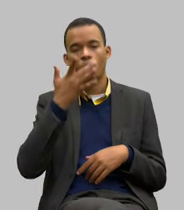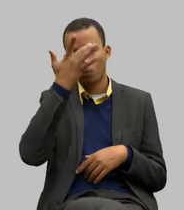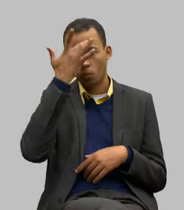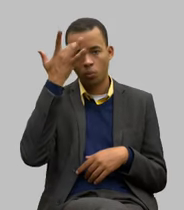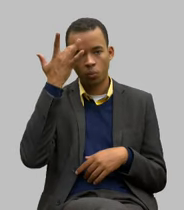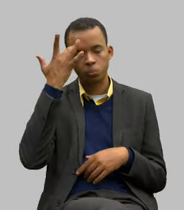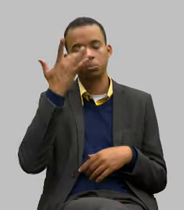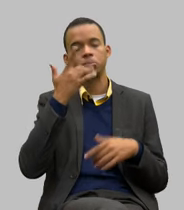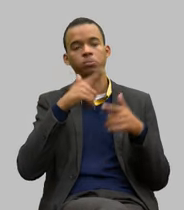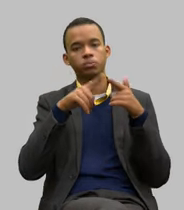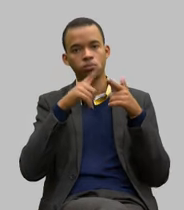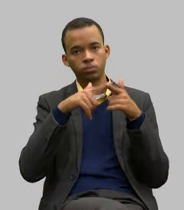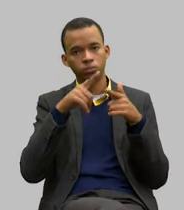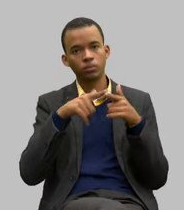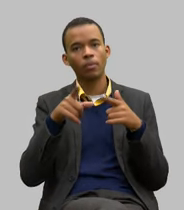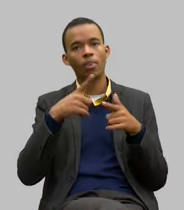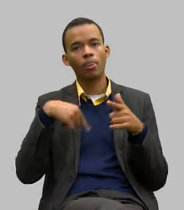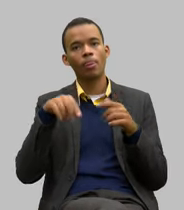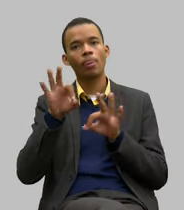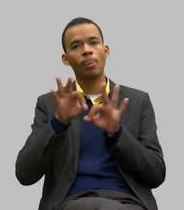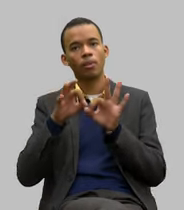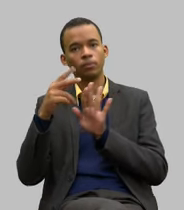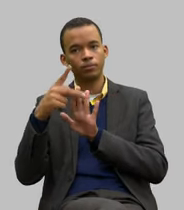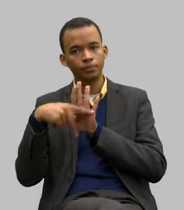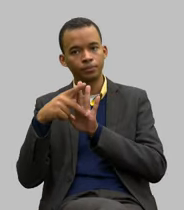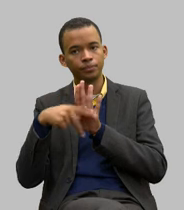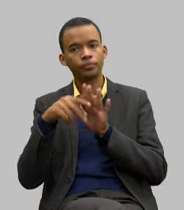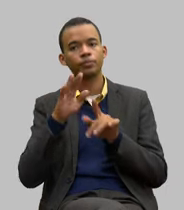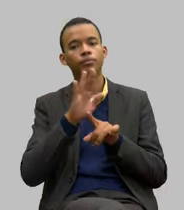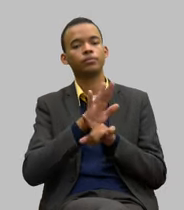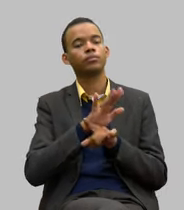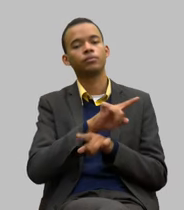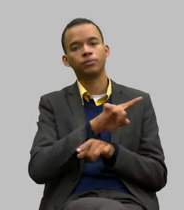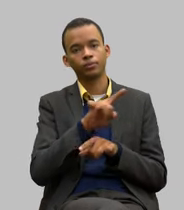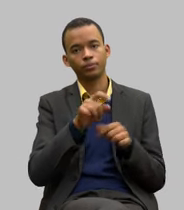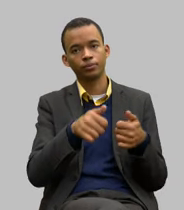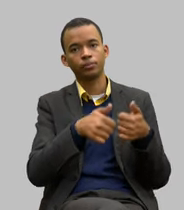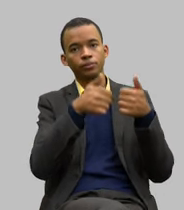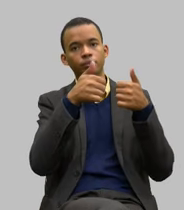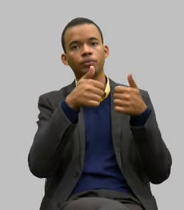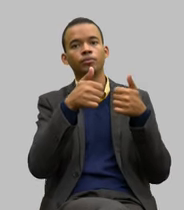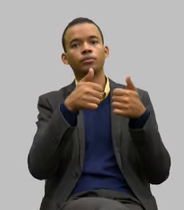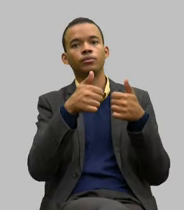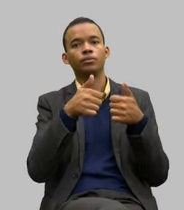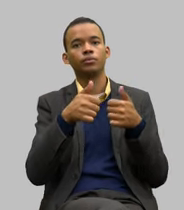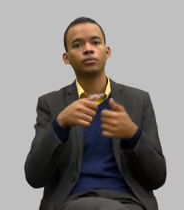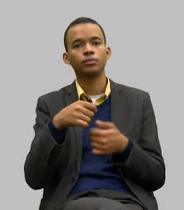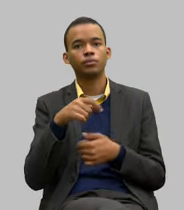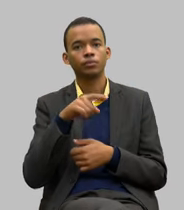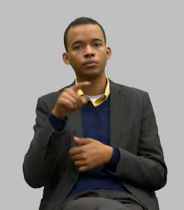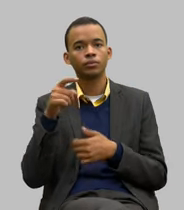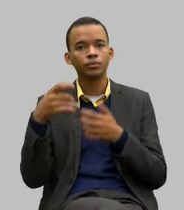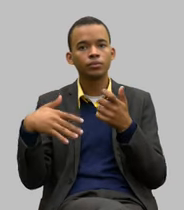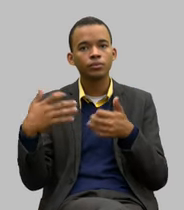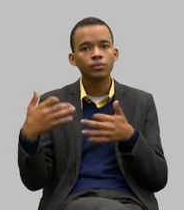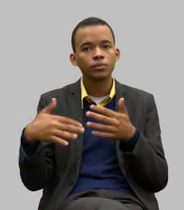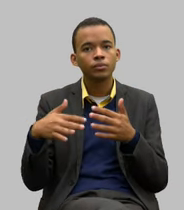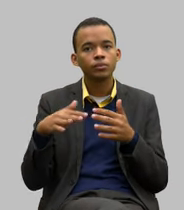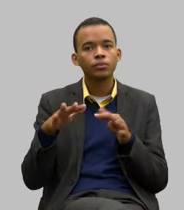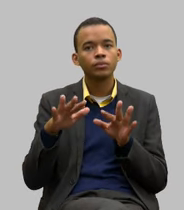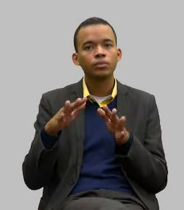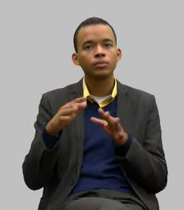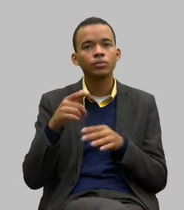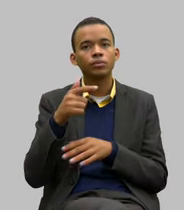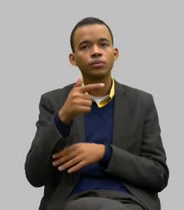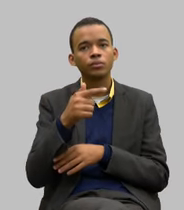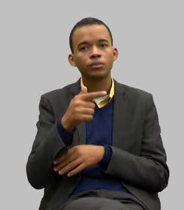bem de quem cuida e nós já fizemos Deputado só para senhor Tenho uma ideia nas sete risp das sete das 19 risp já